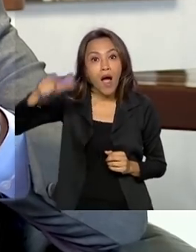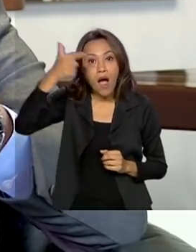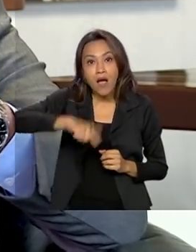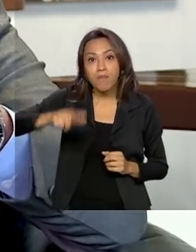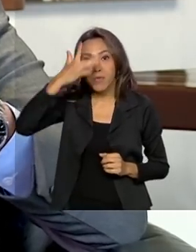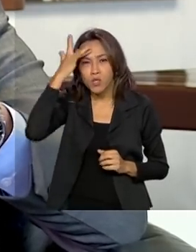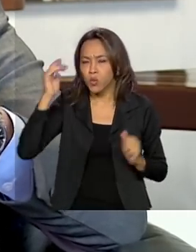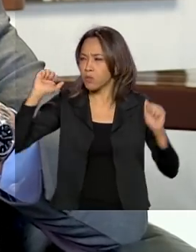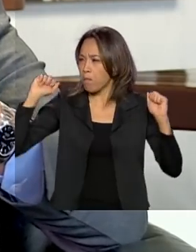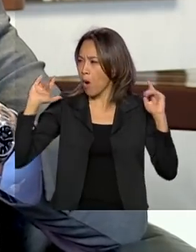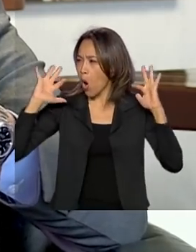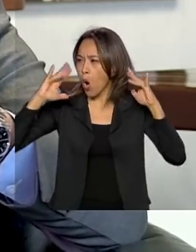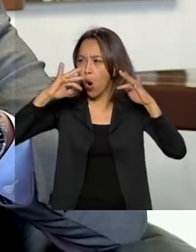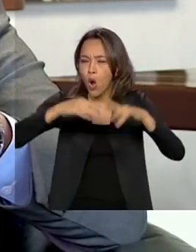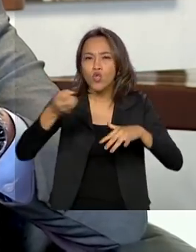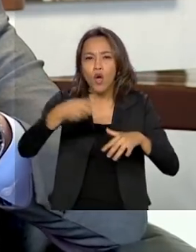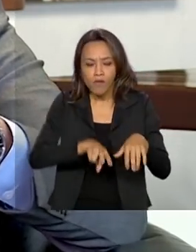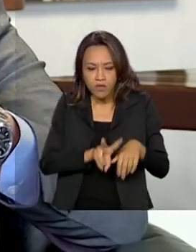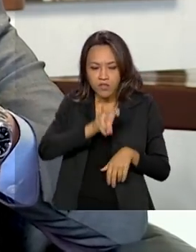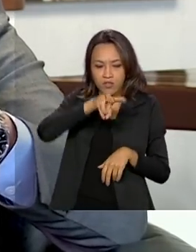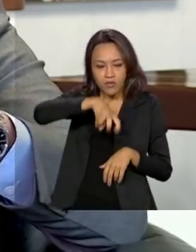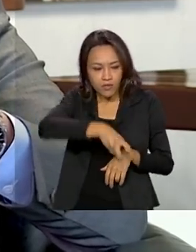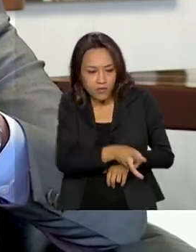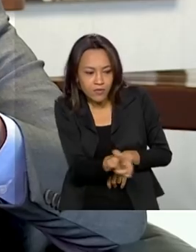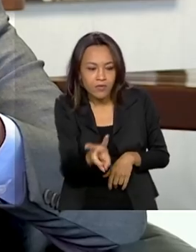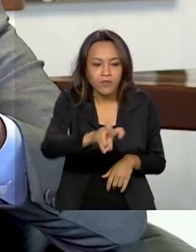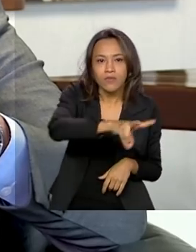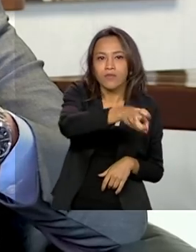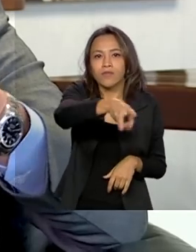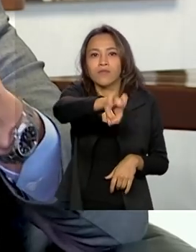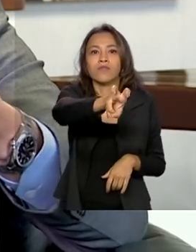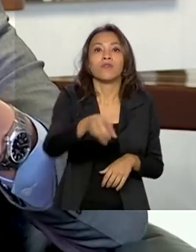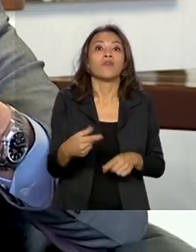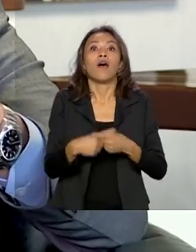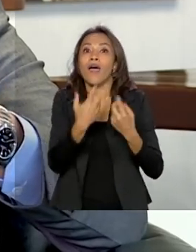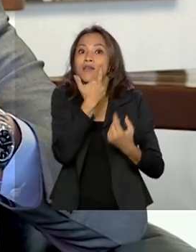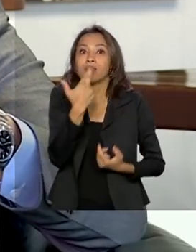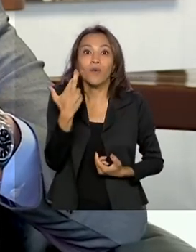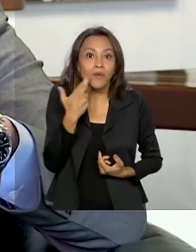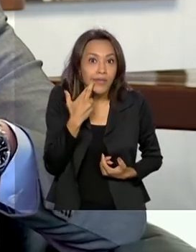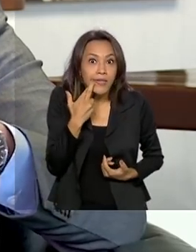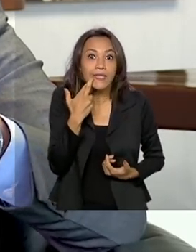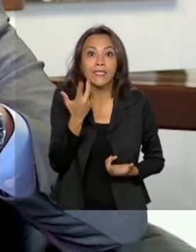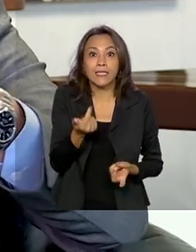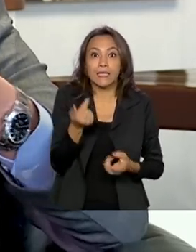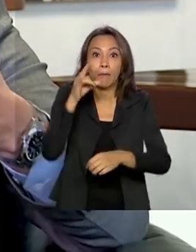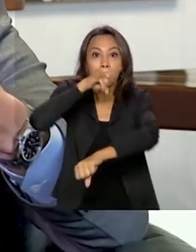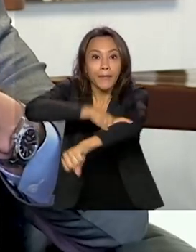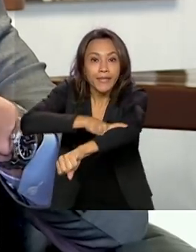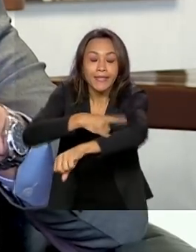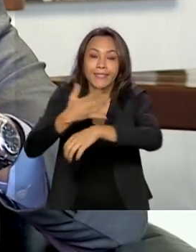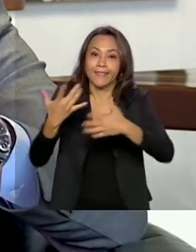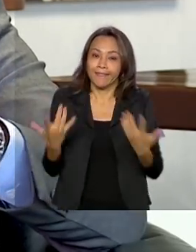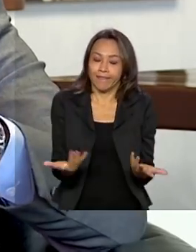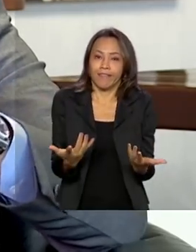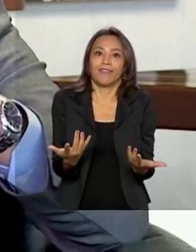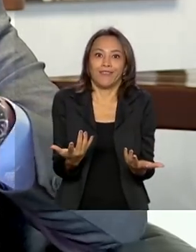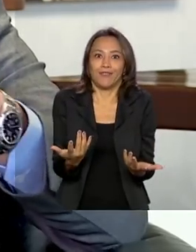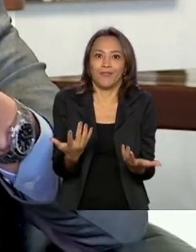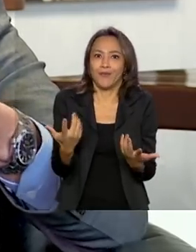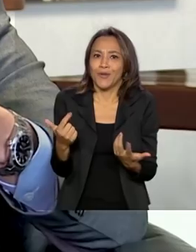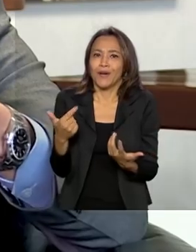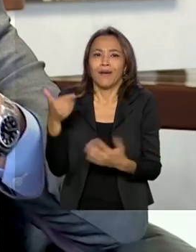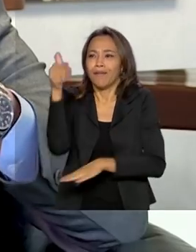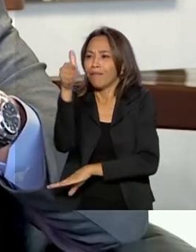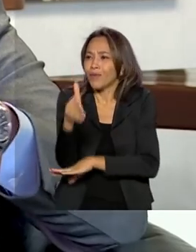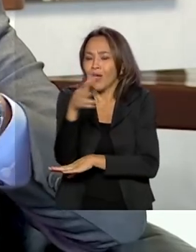atratividade, novas trilhas, restaurantes, locais de recreação, né, banheiro, receptivo, quer dizer, todo